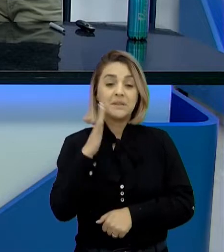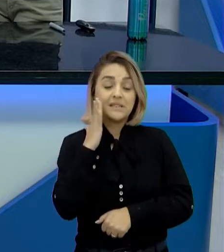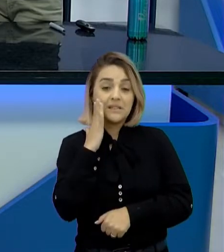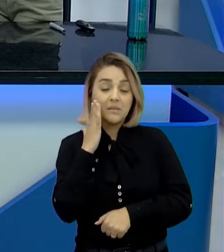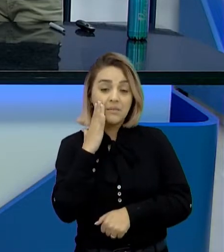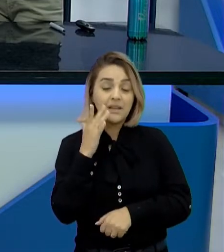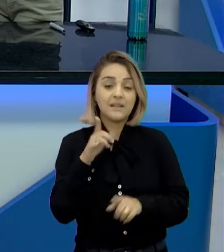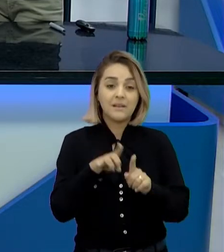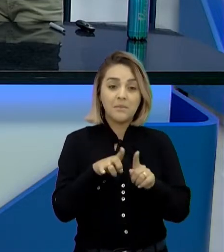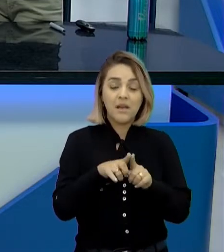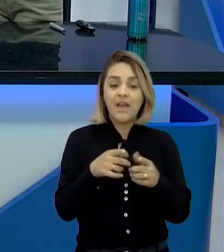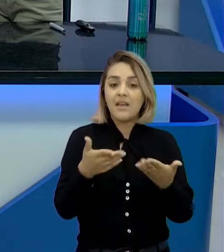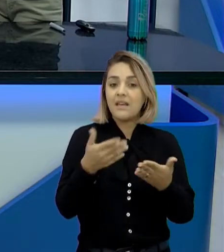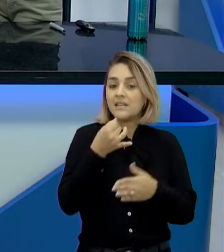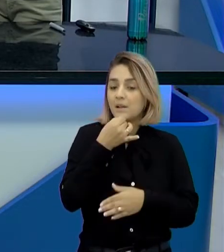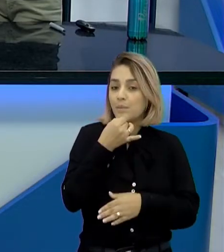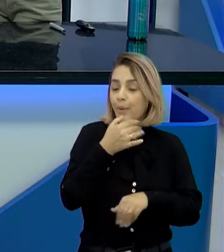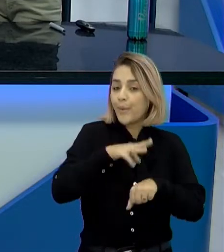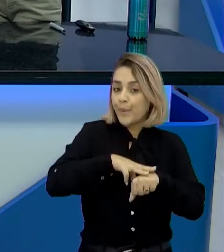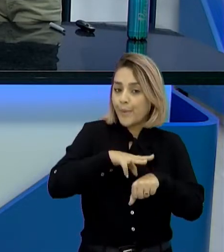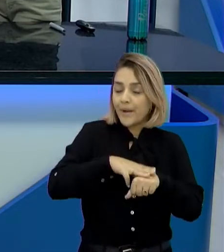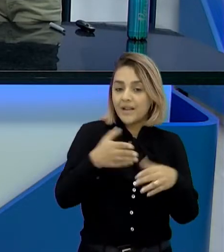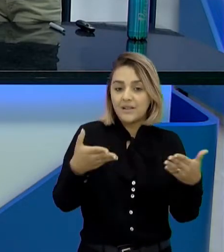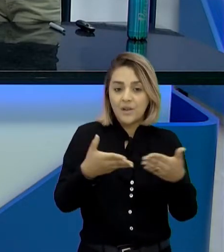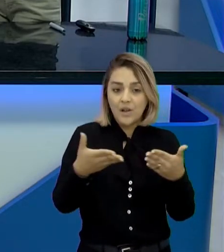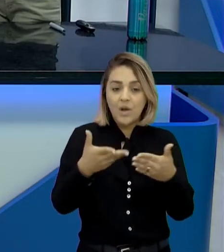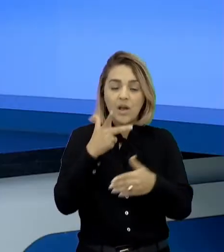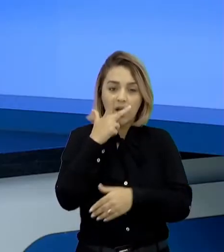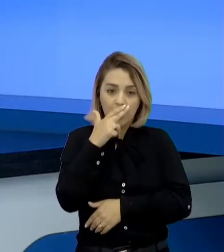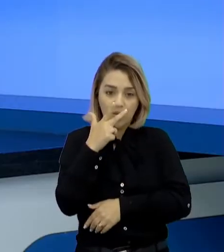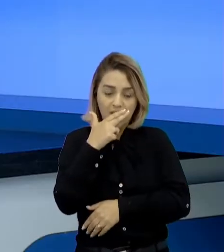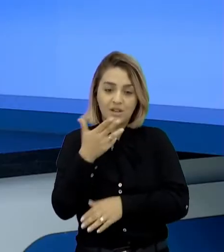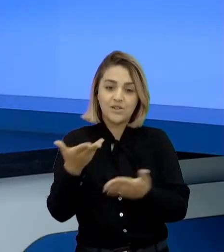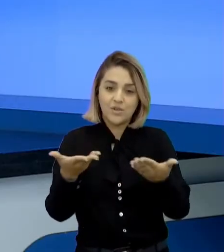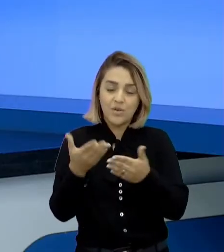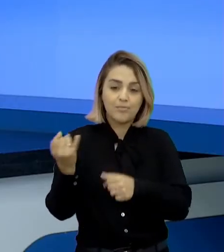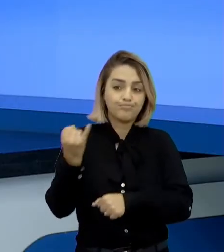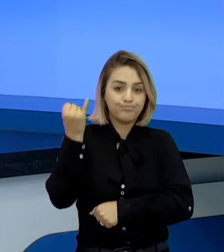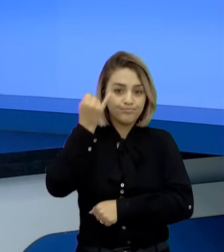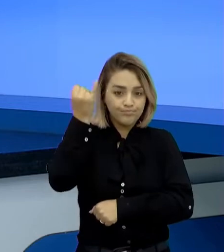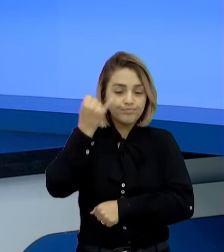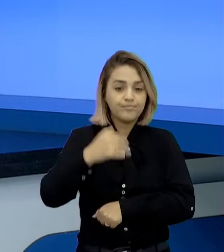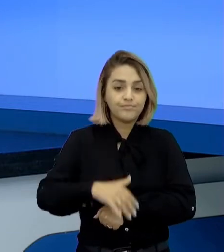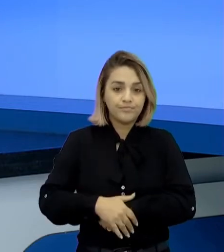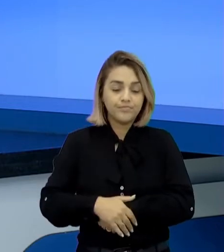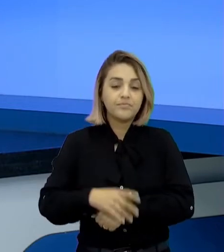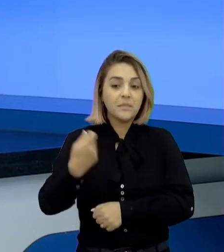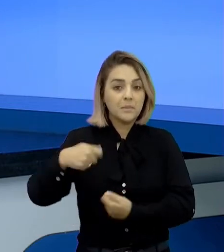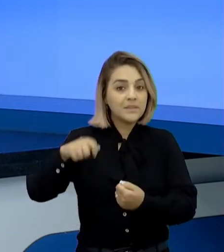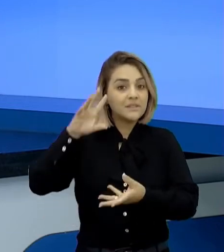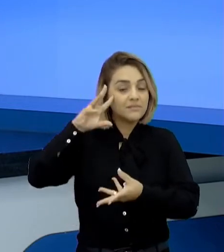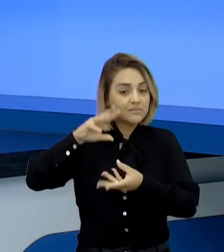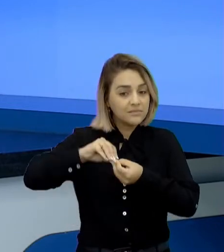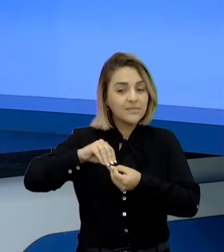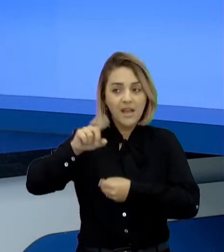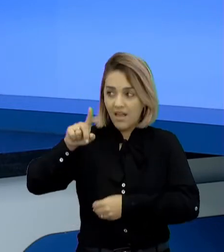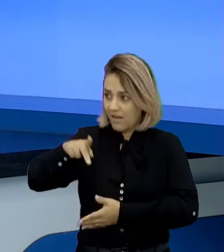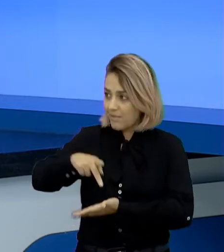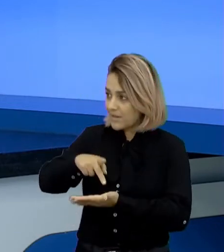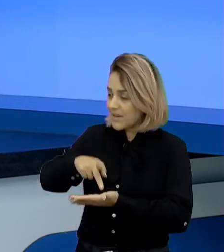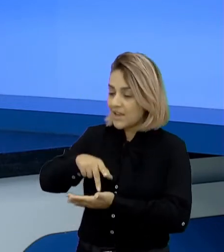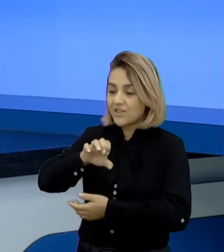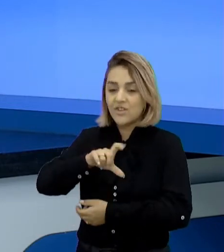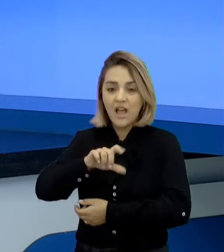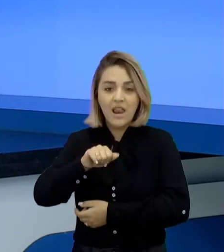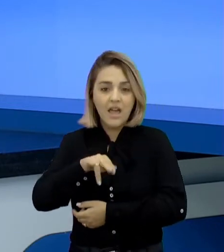bom, para esse momento, eu acho que essa parte é importante, né? Eles precisam entender isso também, né, Elaine? Sim. O